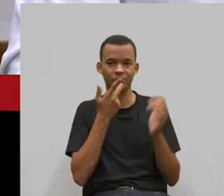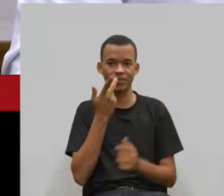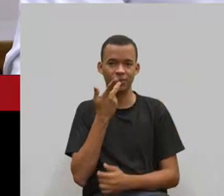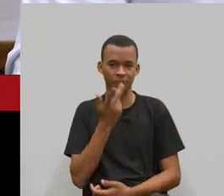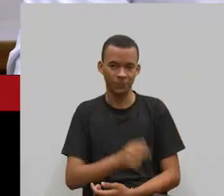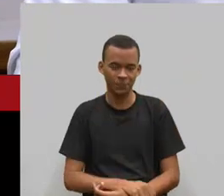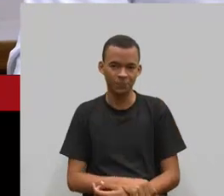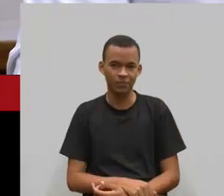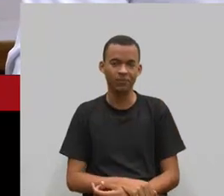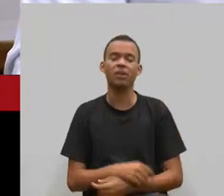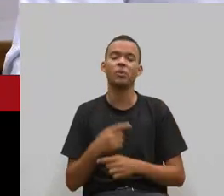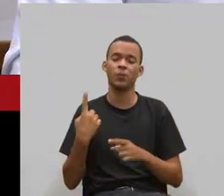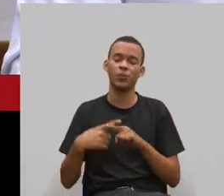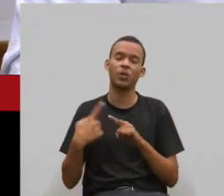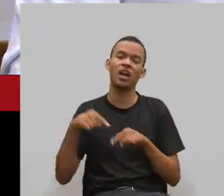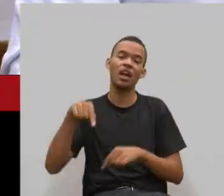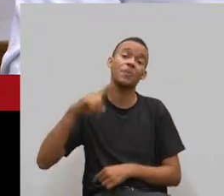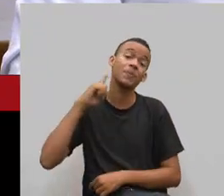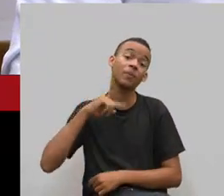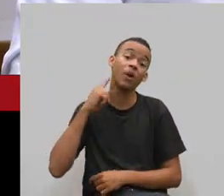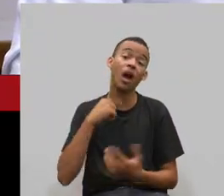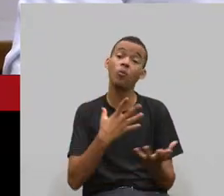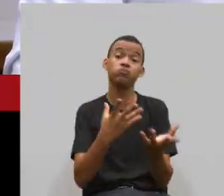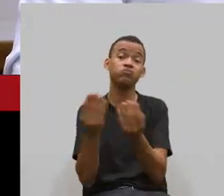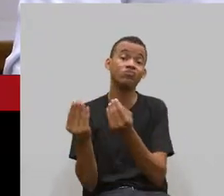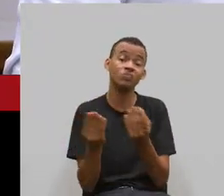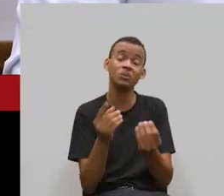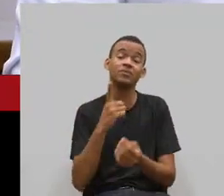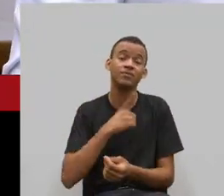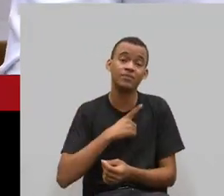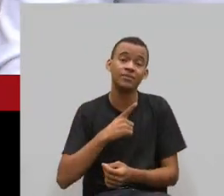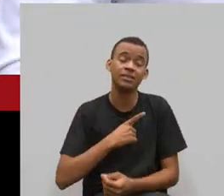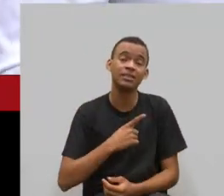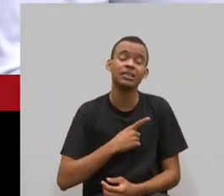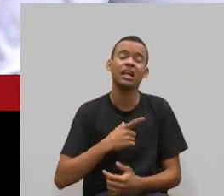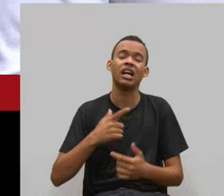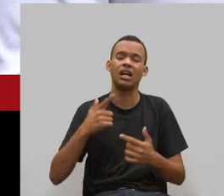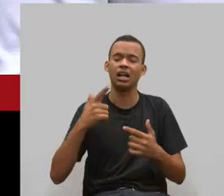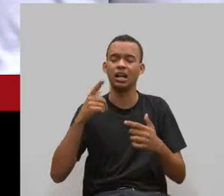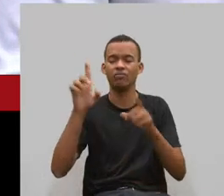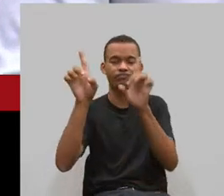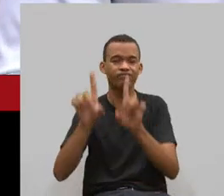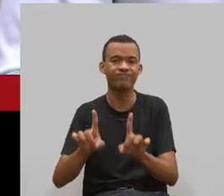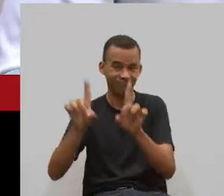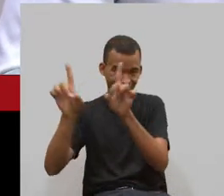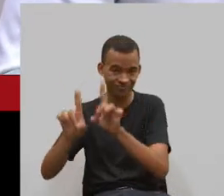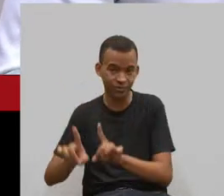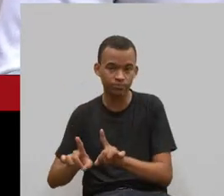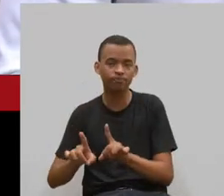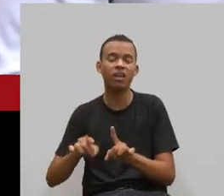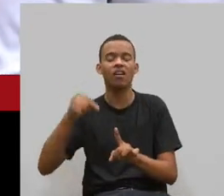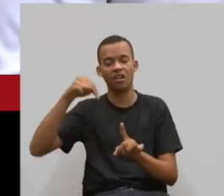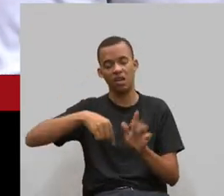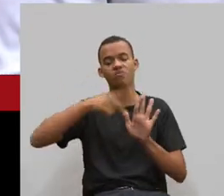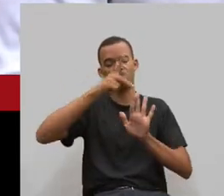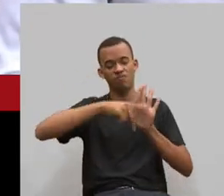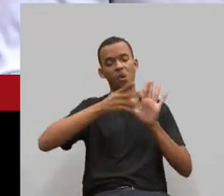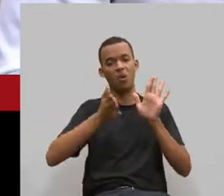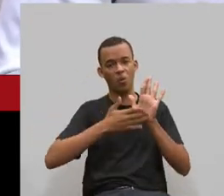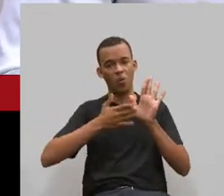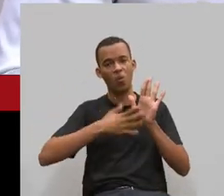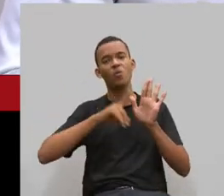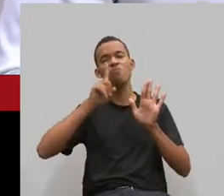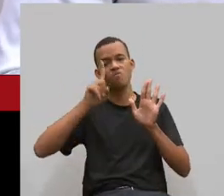que tem algum deficiente na sua família que tem algum deficiente em casa e esse projeto é um divisor de águas na vida dessas pessoas